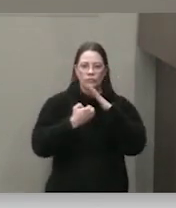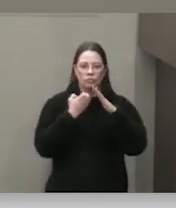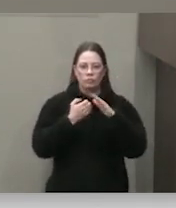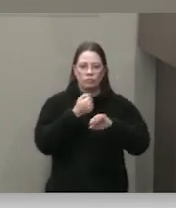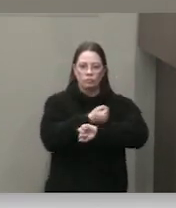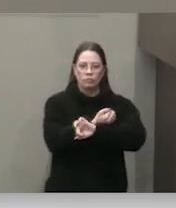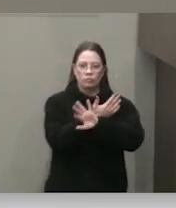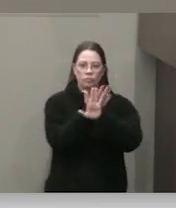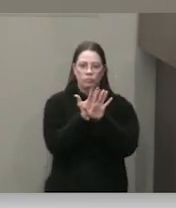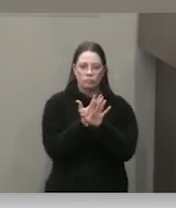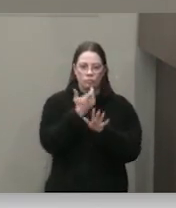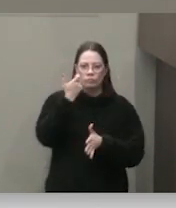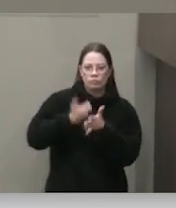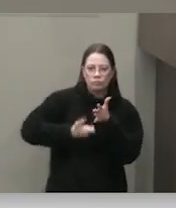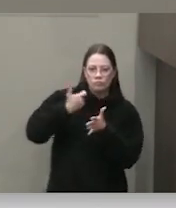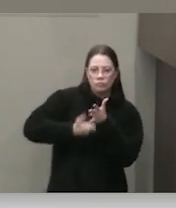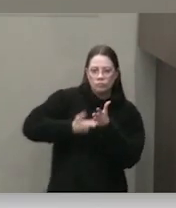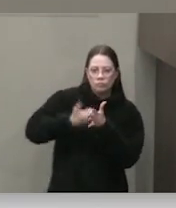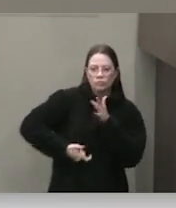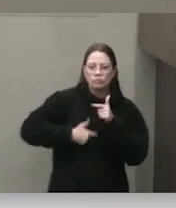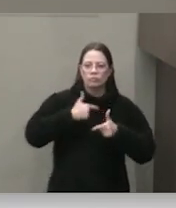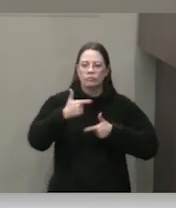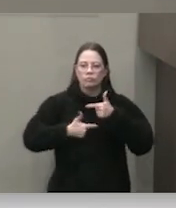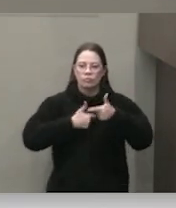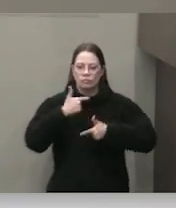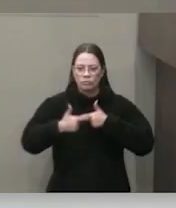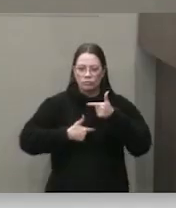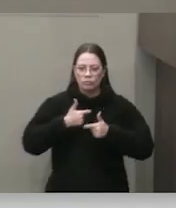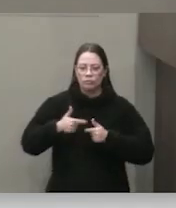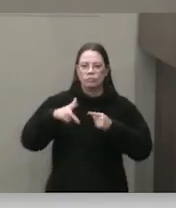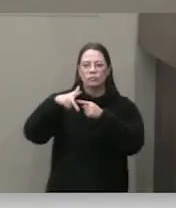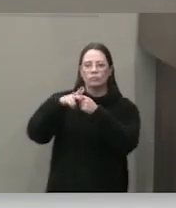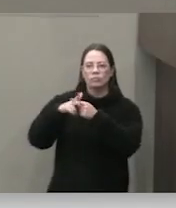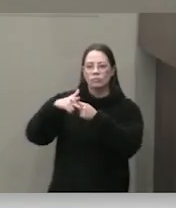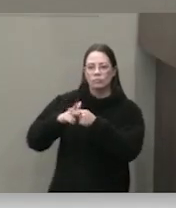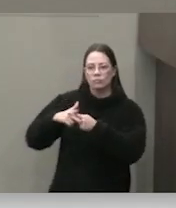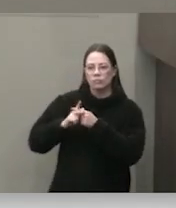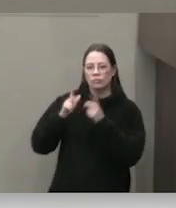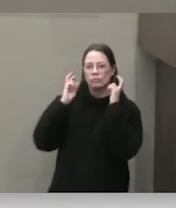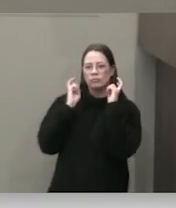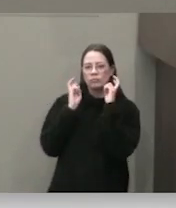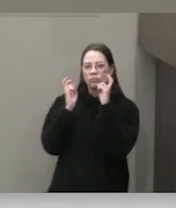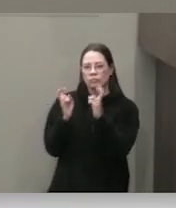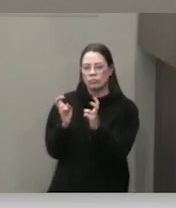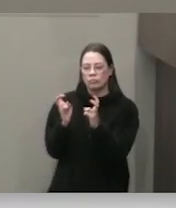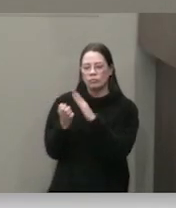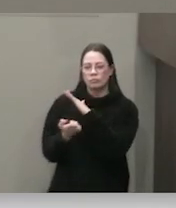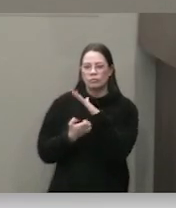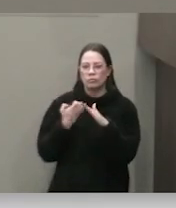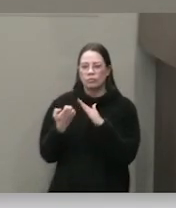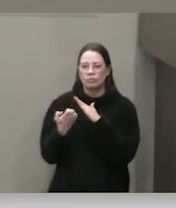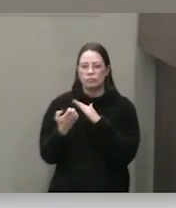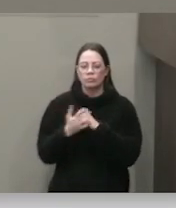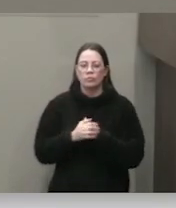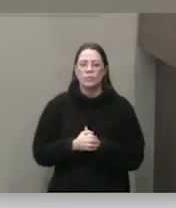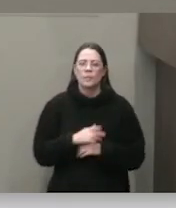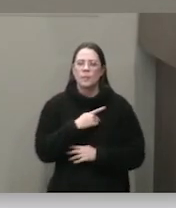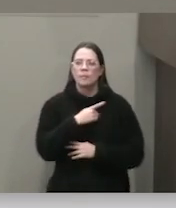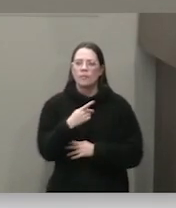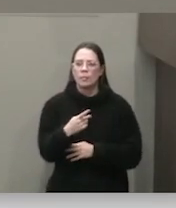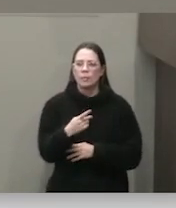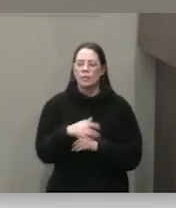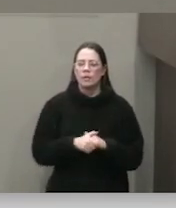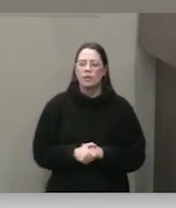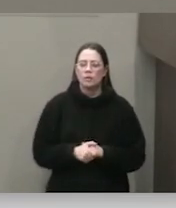CODEPAS que estão aí em luta pelos seus trabalhos e pela manutenção do transporte na empresa.